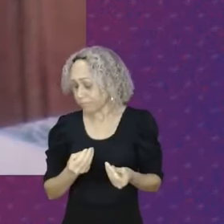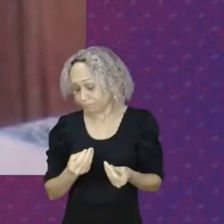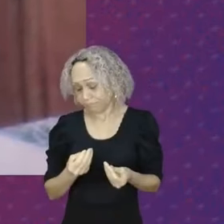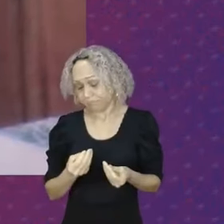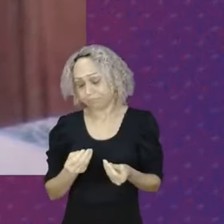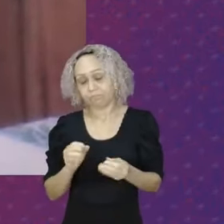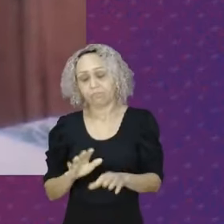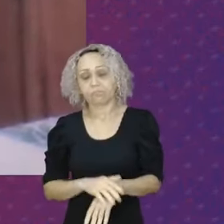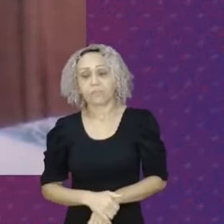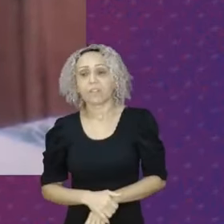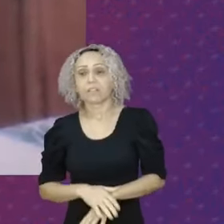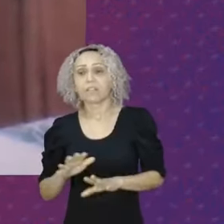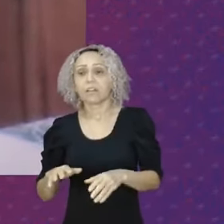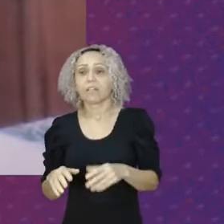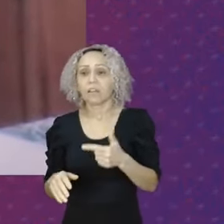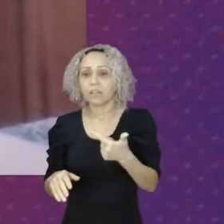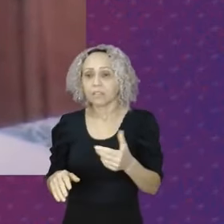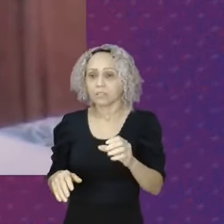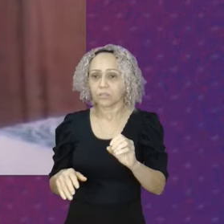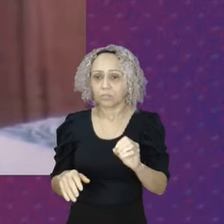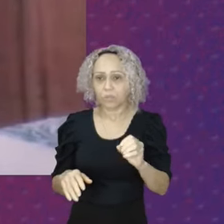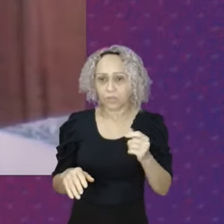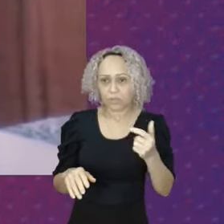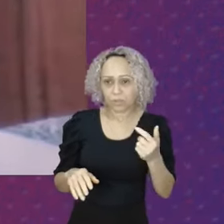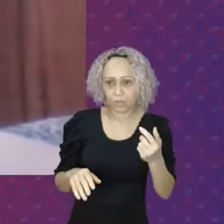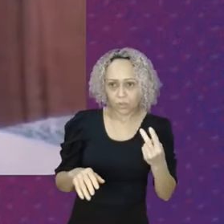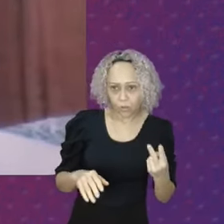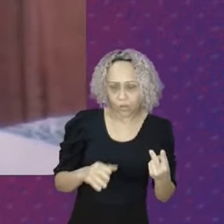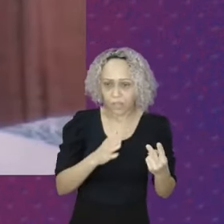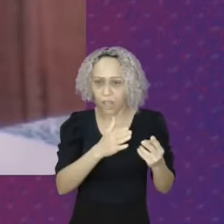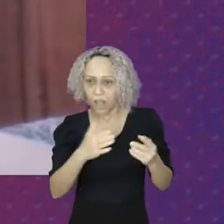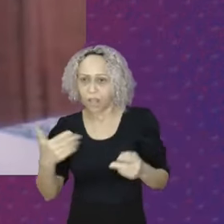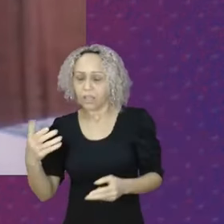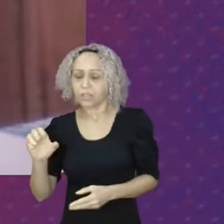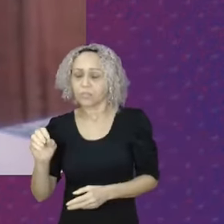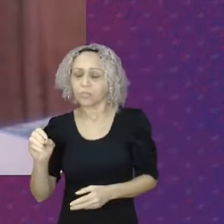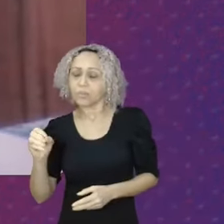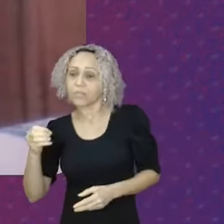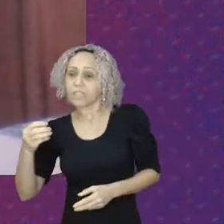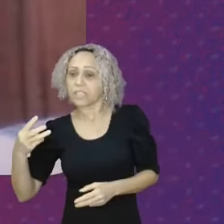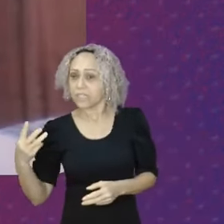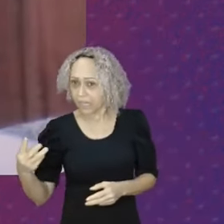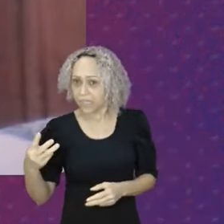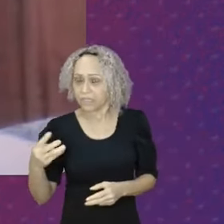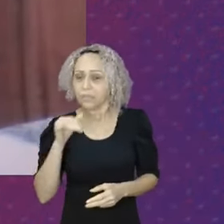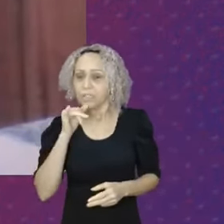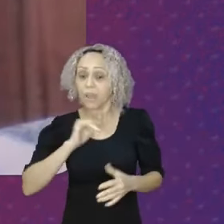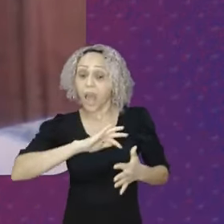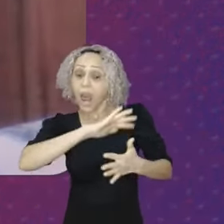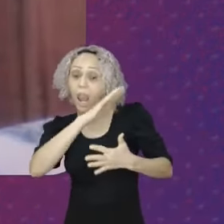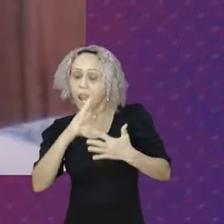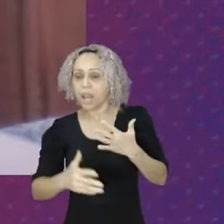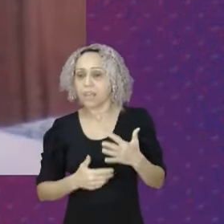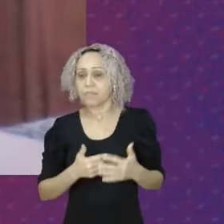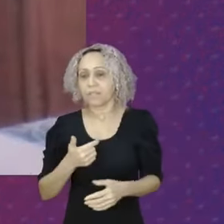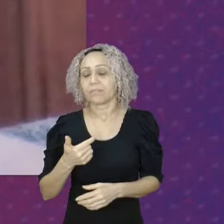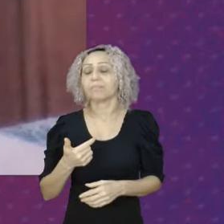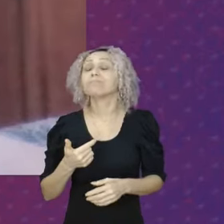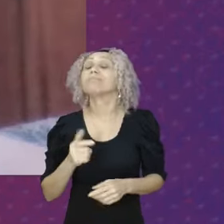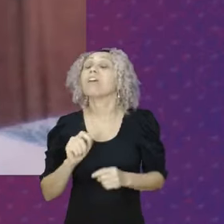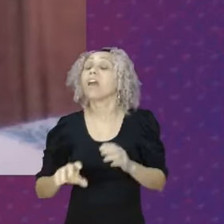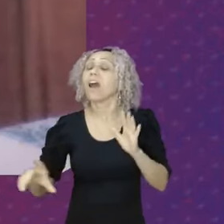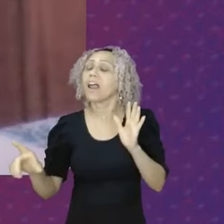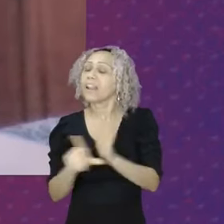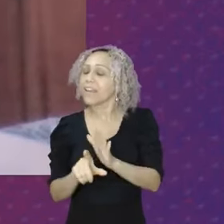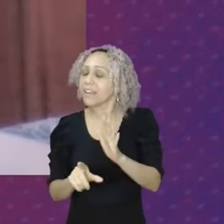aconteceu tiveram leis importantes que a eh tornar a língua brasileira de sinais libras né a segunda língua oficial do país